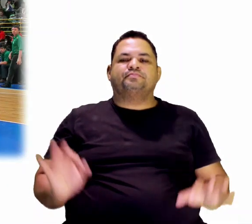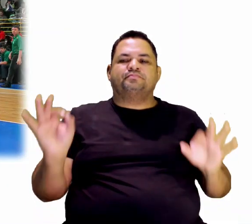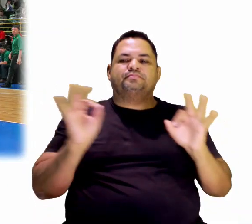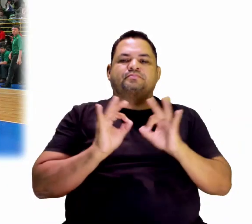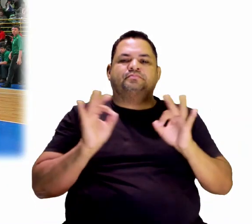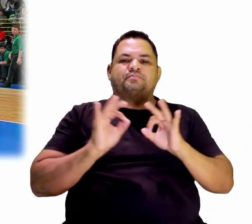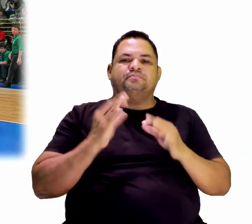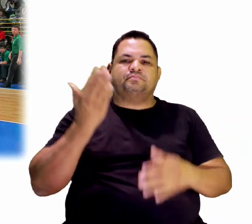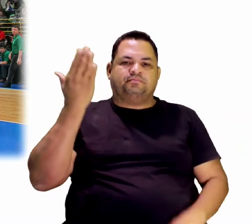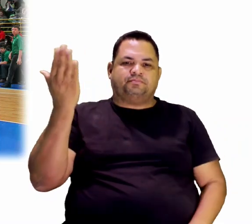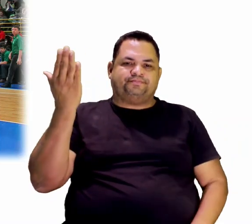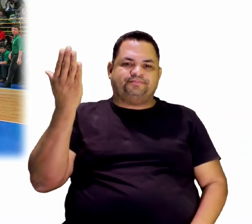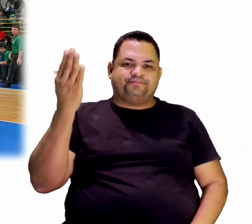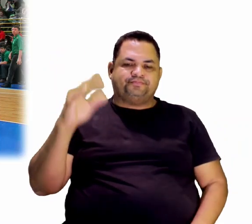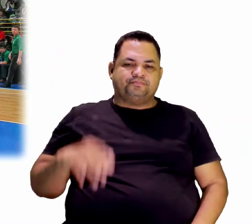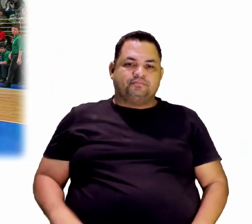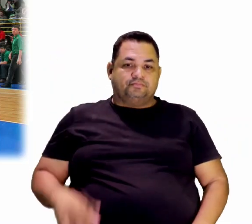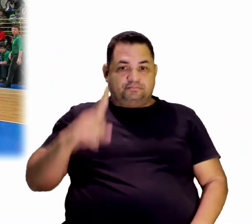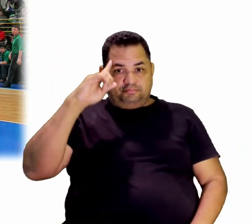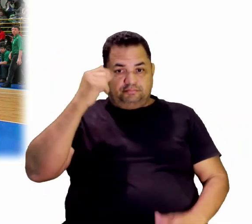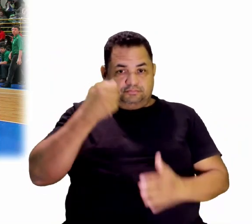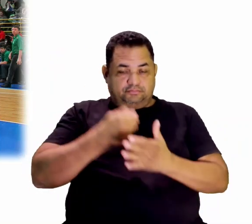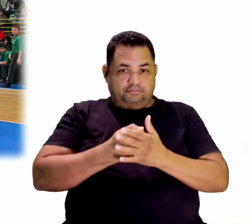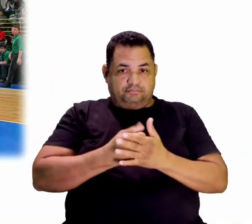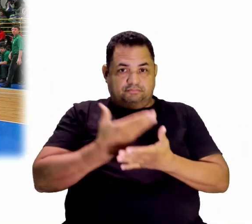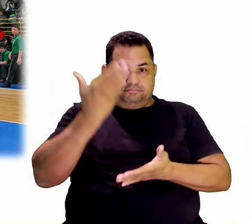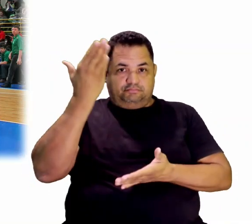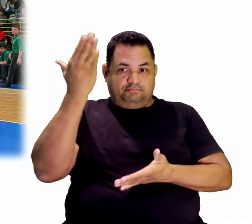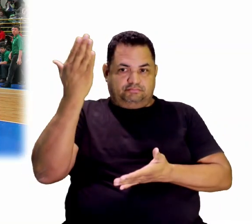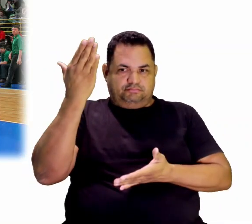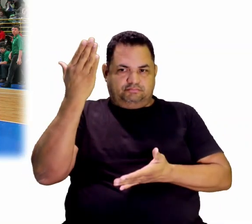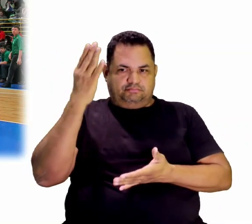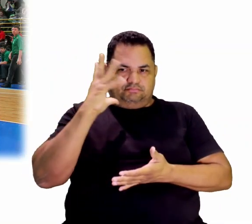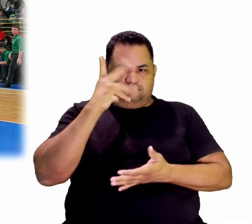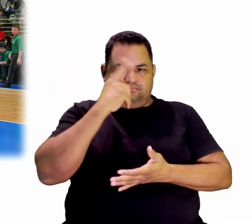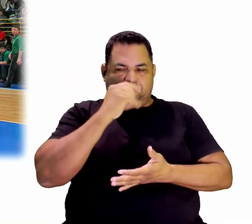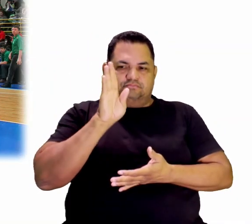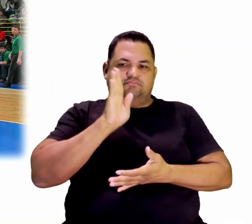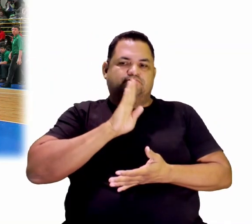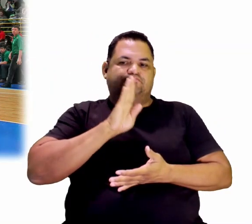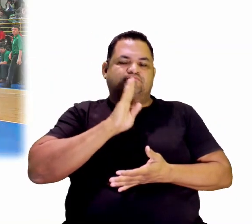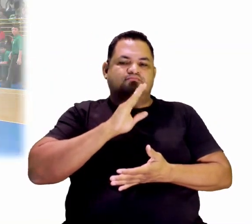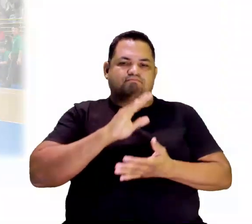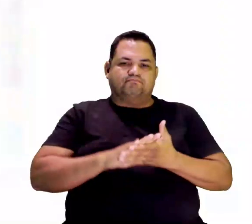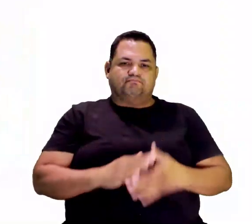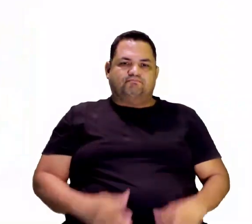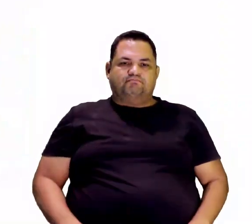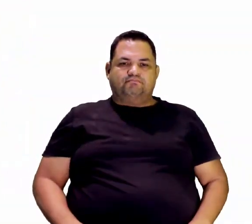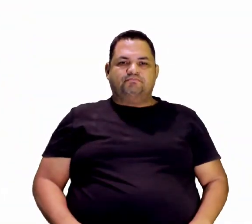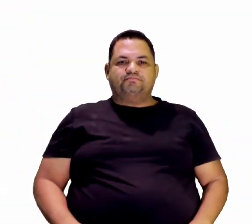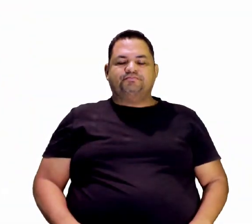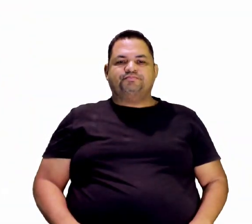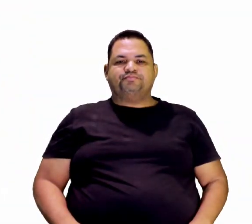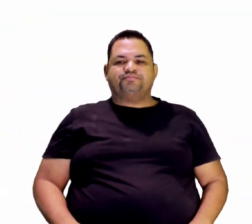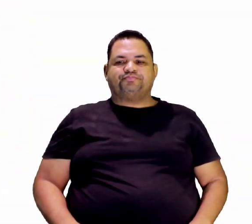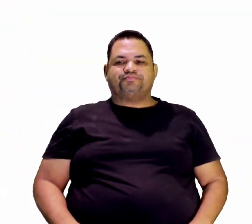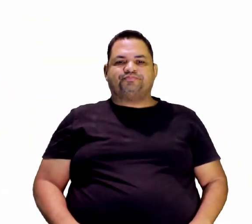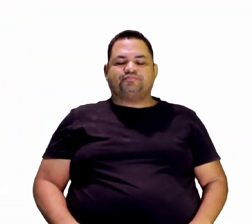também. Então, esses são os fundamentos utilizados aí no handball. O que mais, prof?